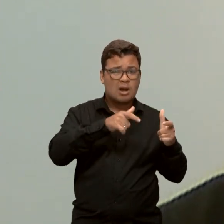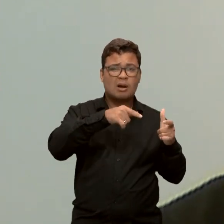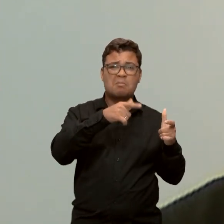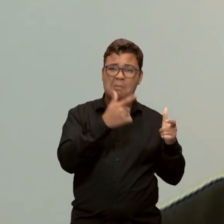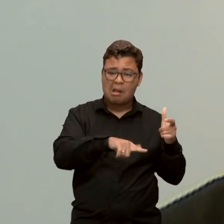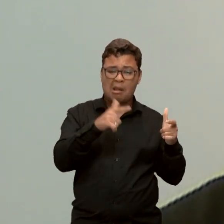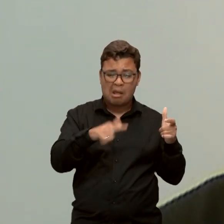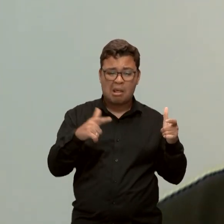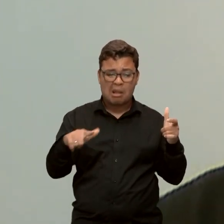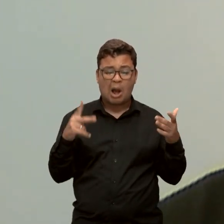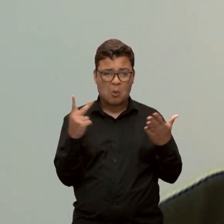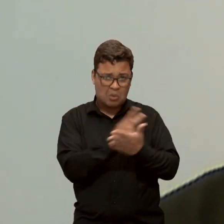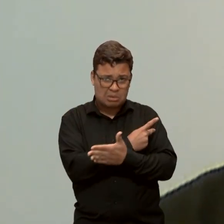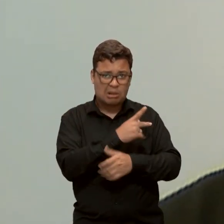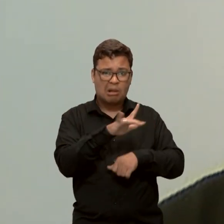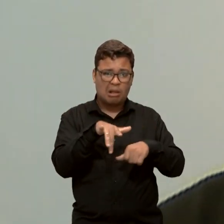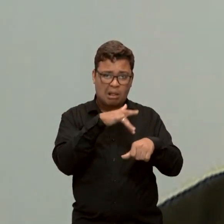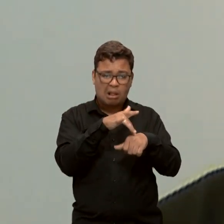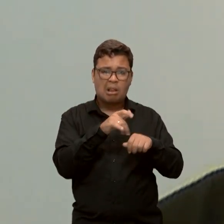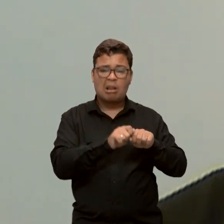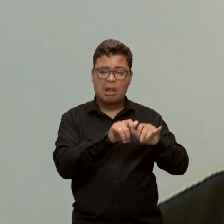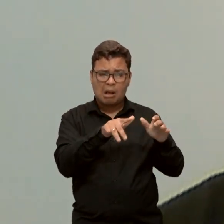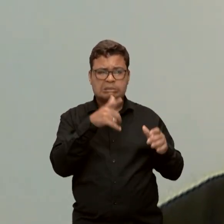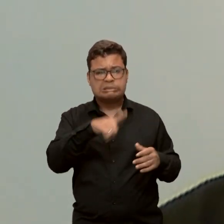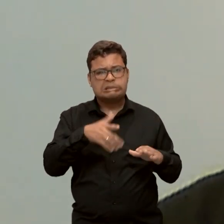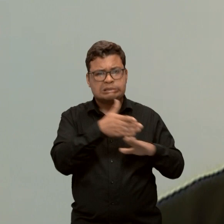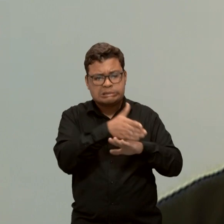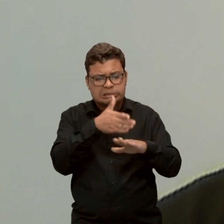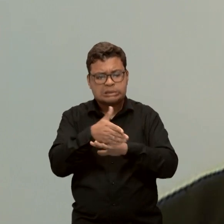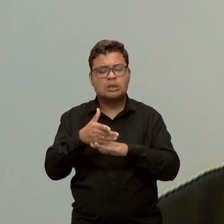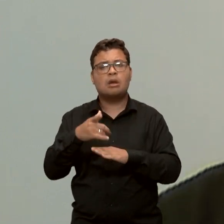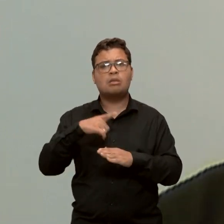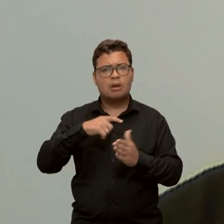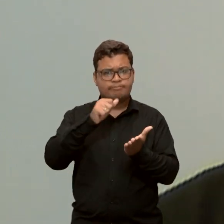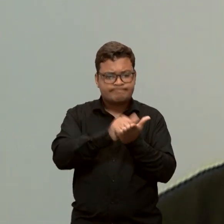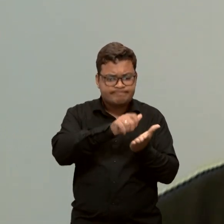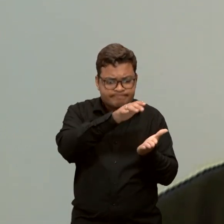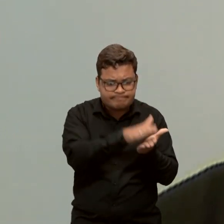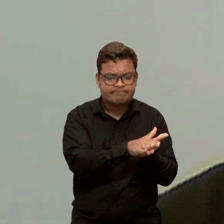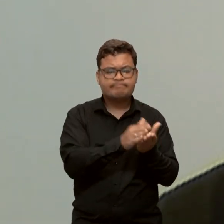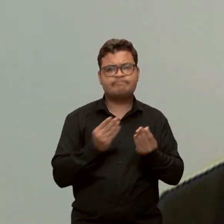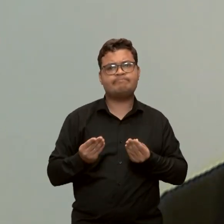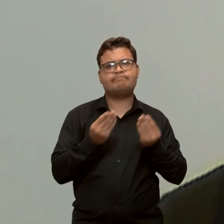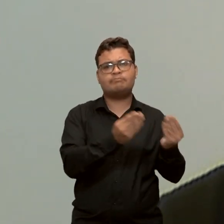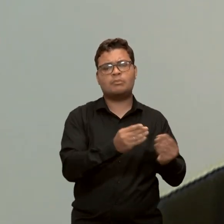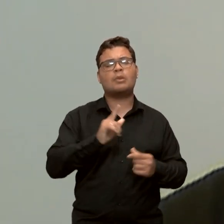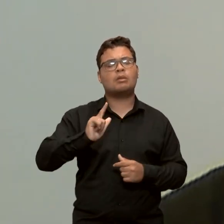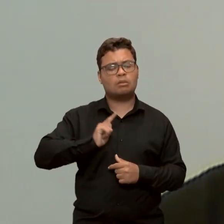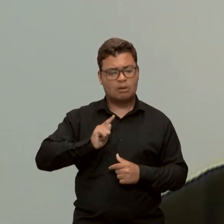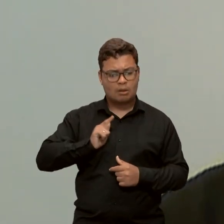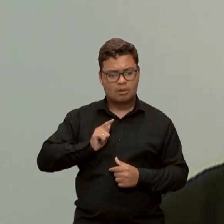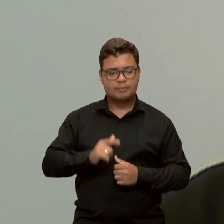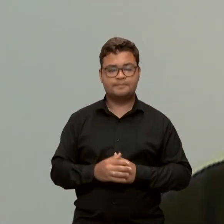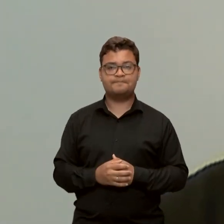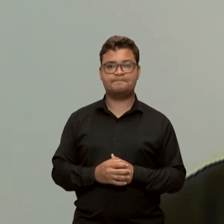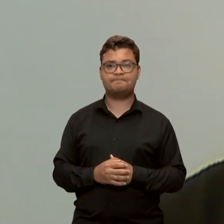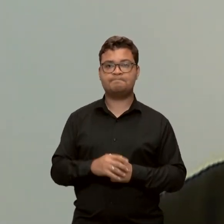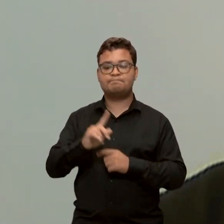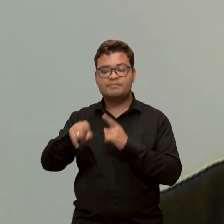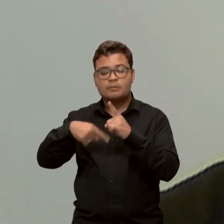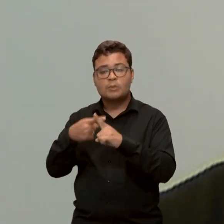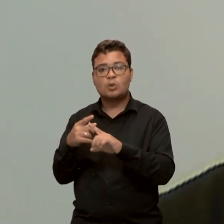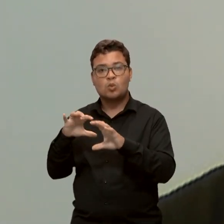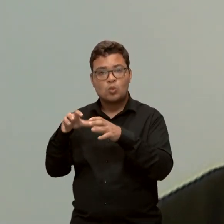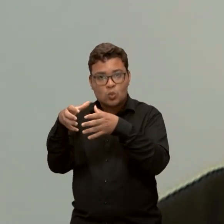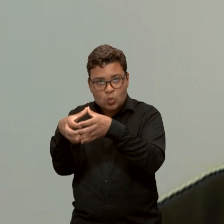temos também o controle legal, nosso pessoal, né, da fiscalização, estão acompanhando esse trabalho, eles estão